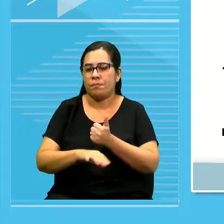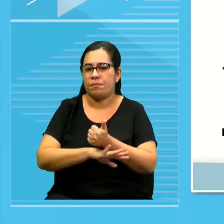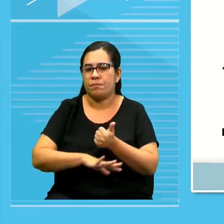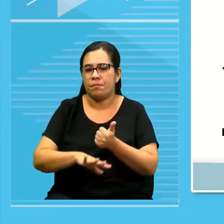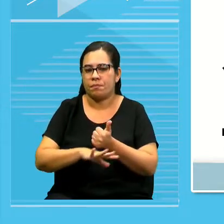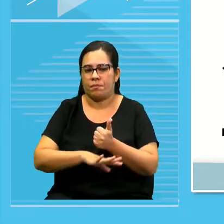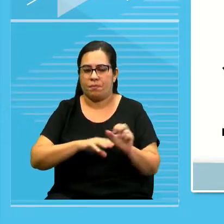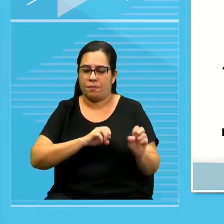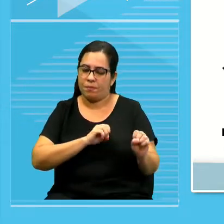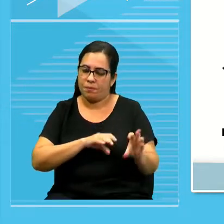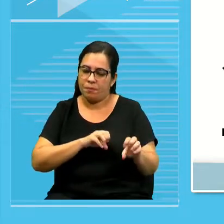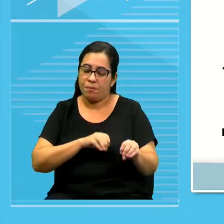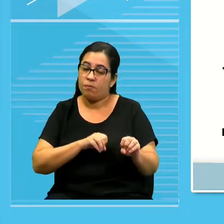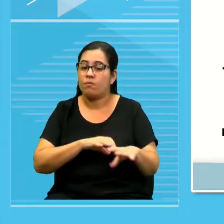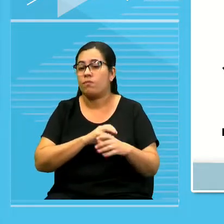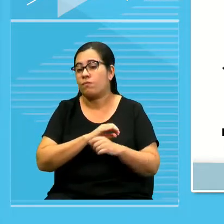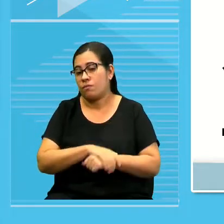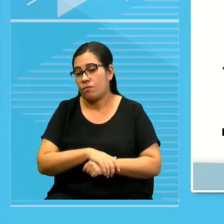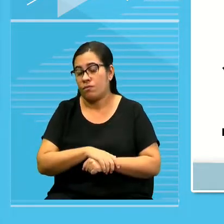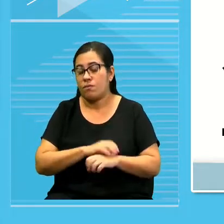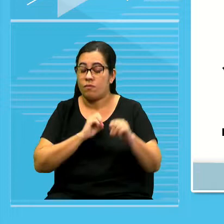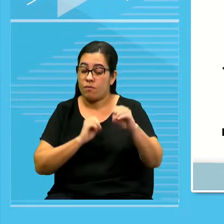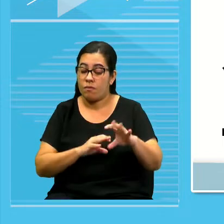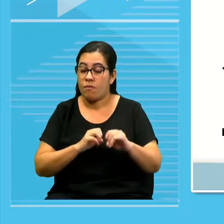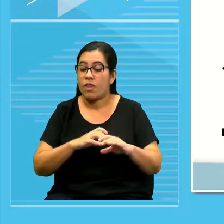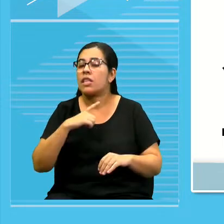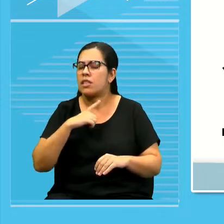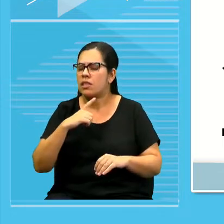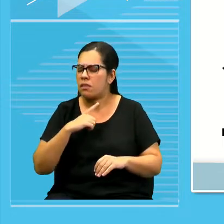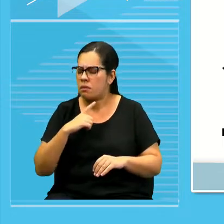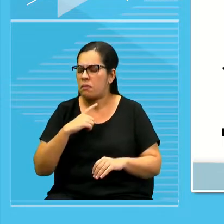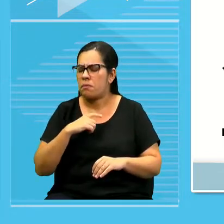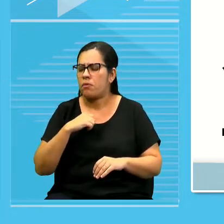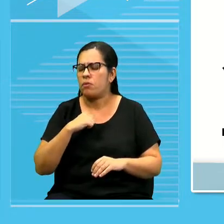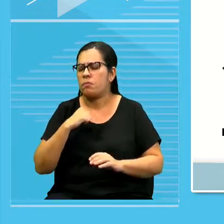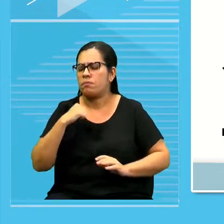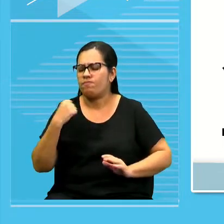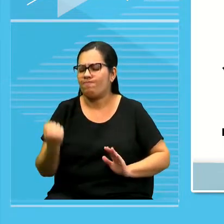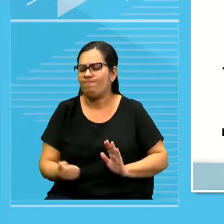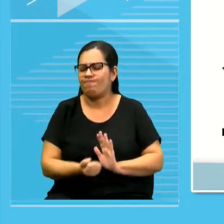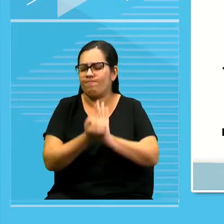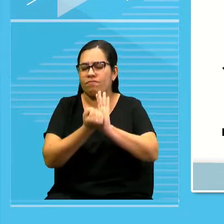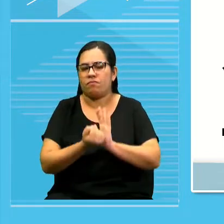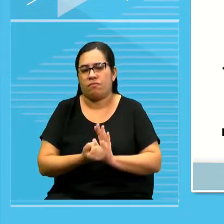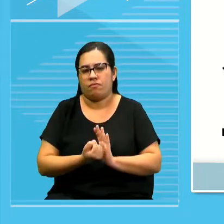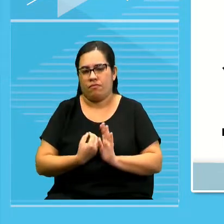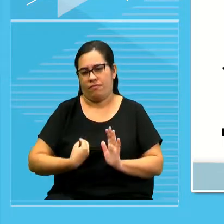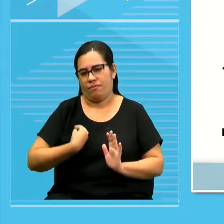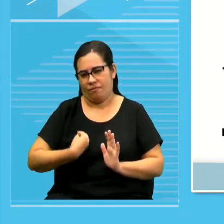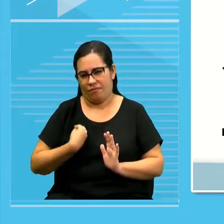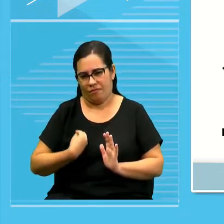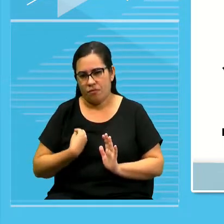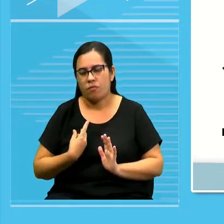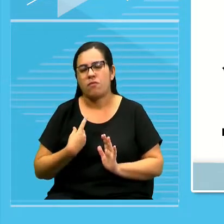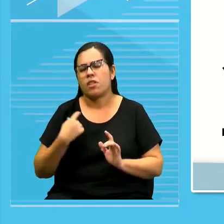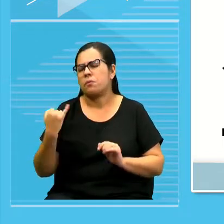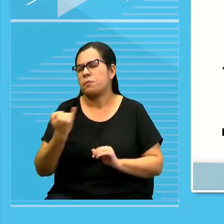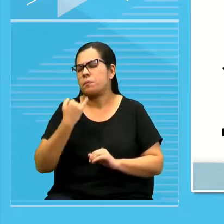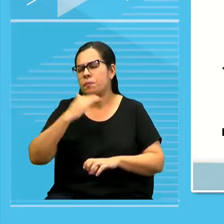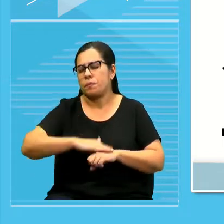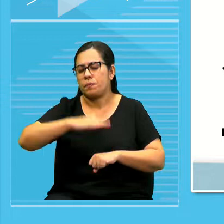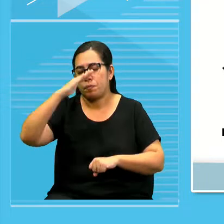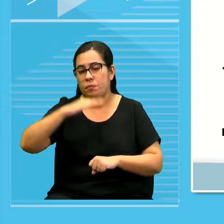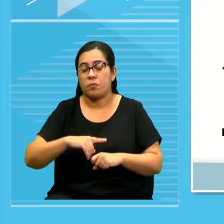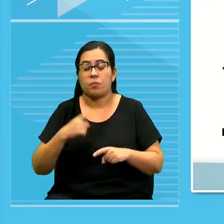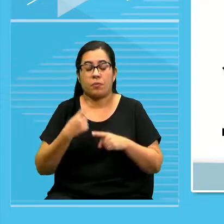nós sabemos que a educação ela tem um impacto uma importância muito grande nas nossas vidas desde o momento